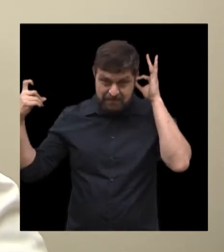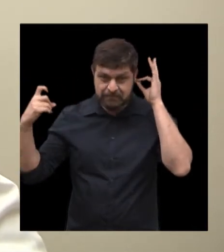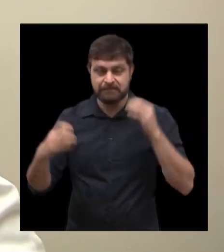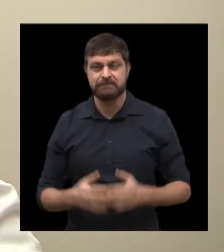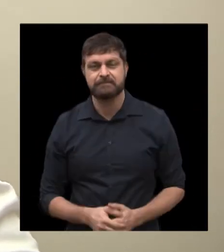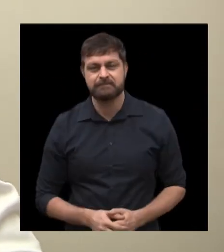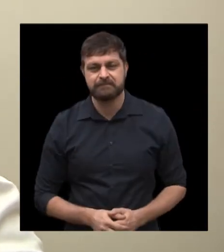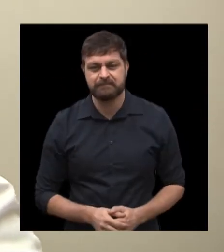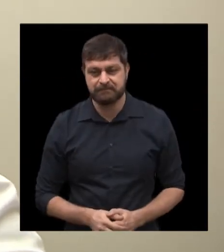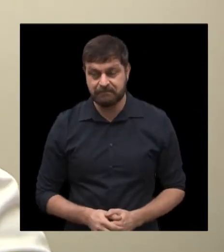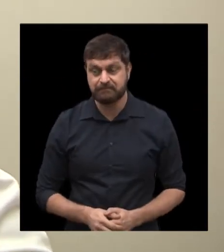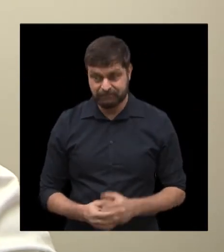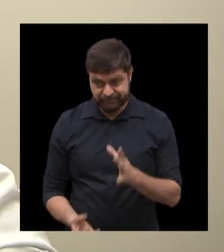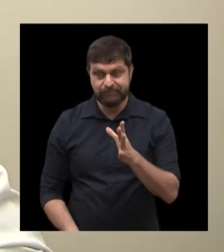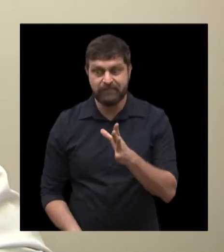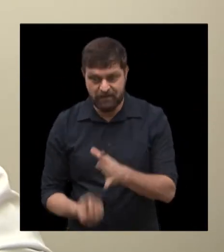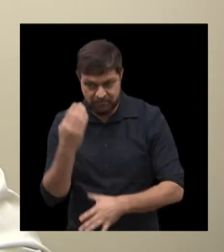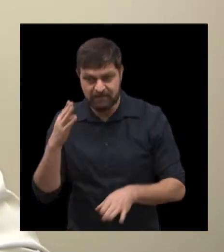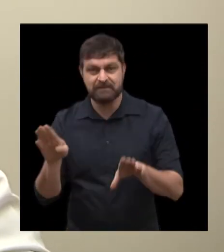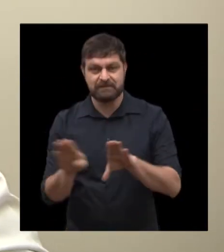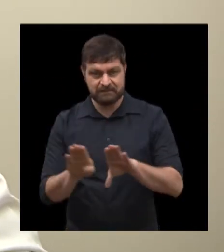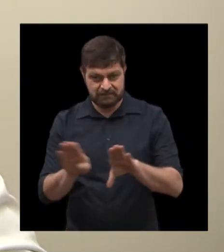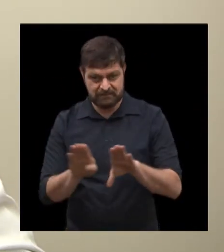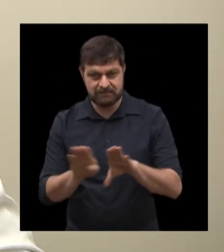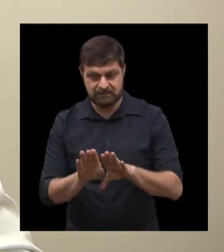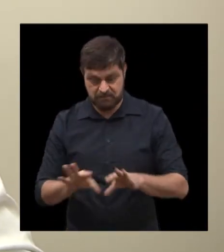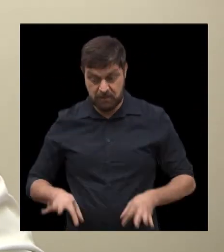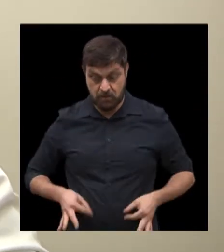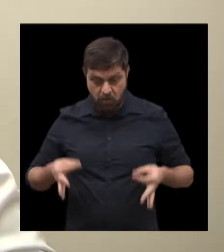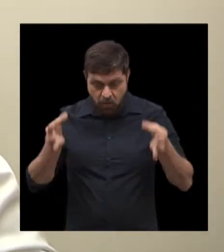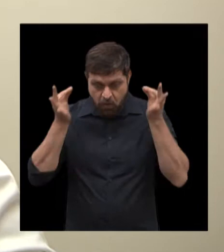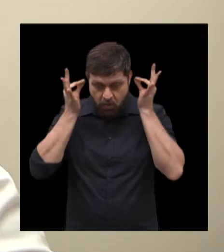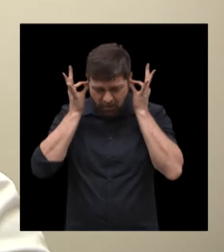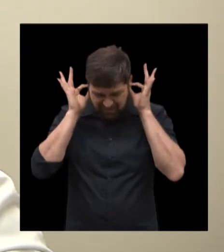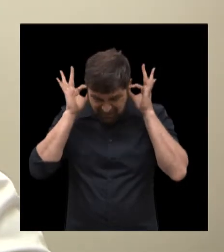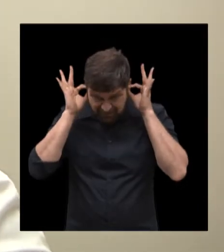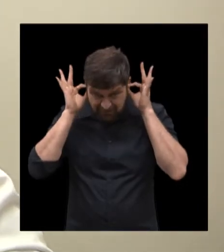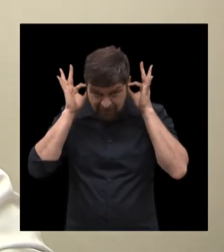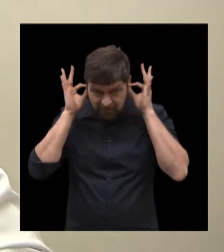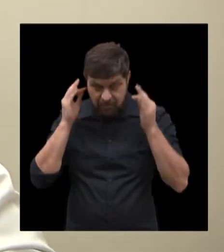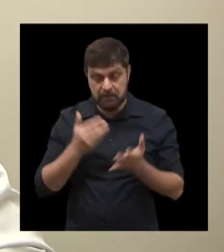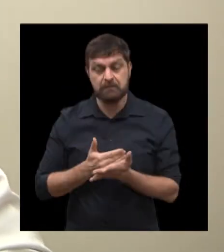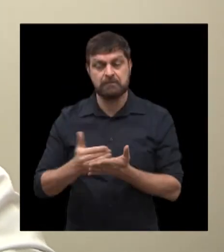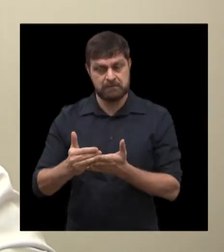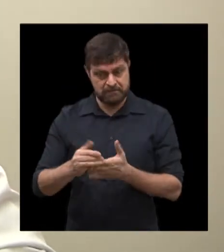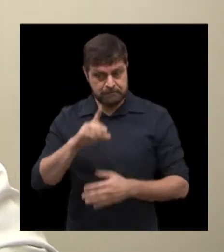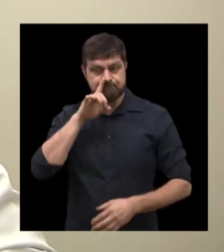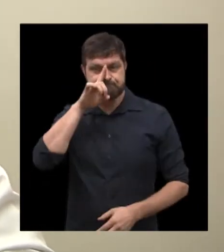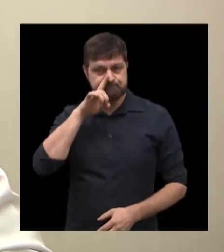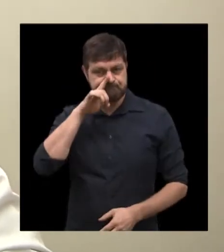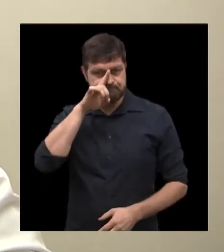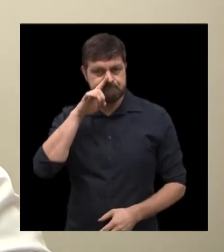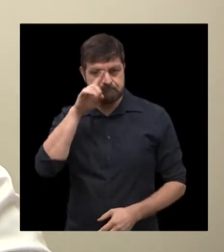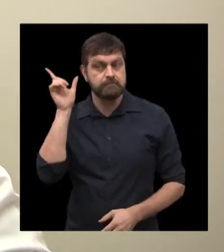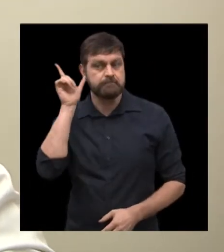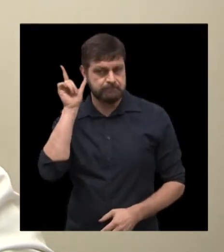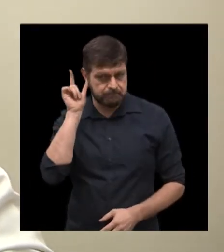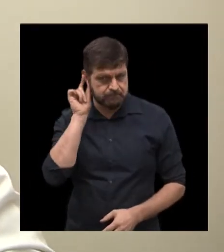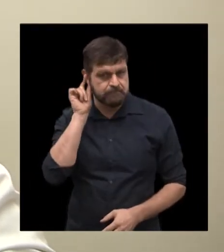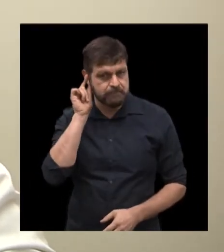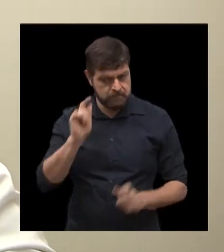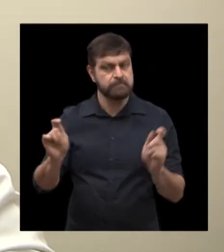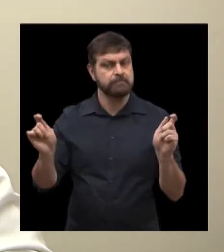ambiental. Então é nisso que muitas vezes o uso do fone do ouvido começa a ser perigoso para a audição.